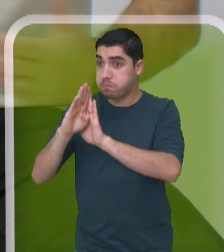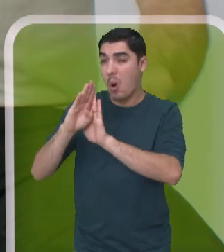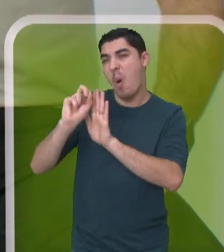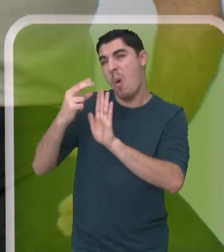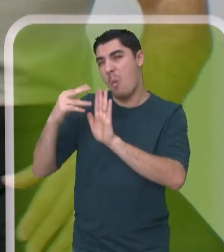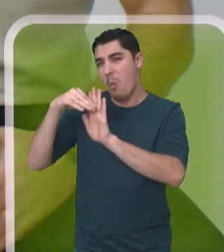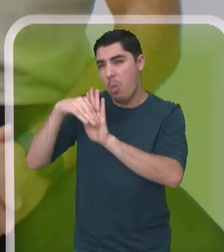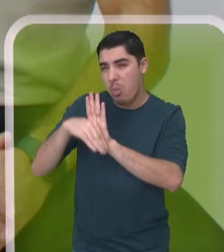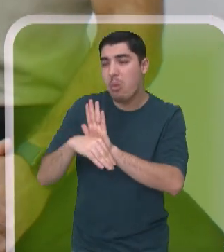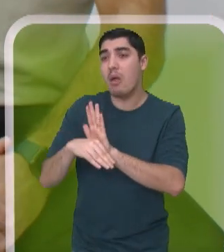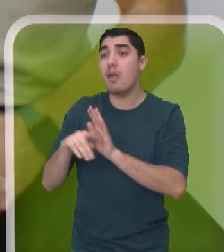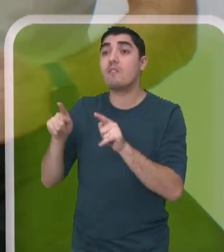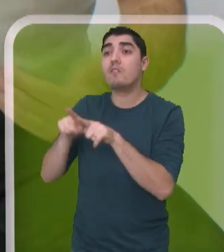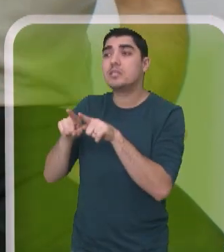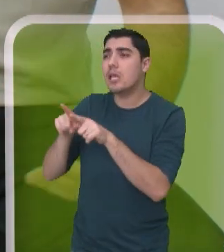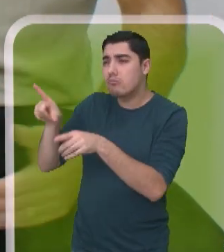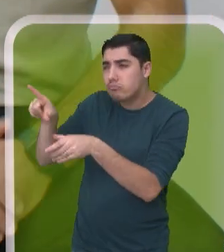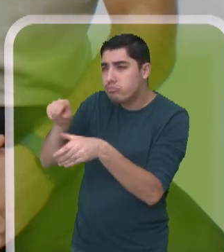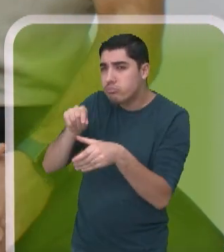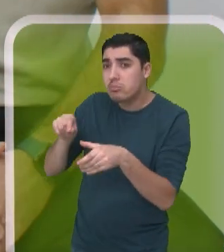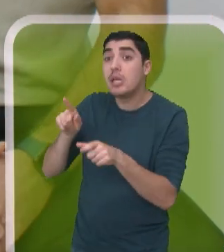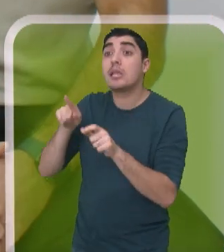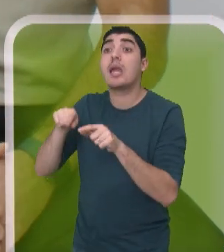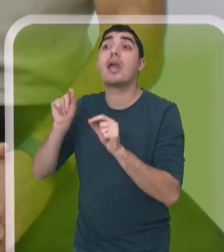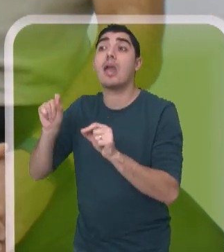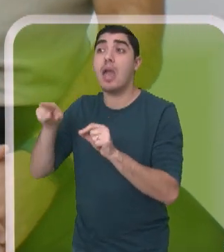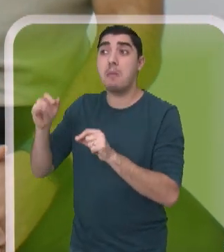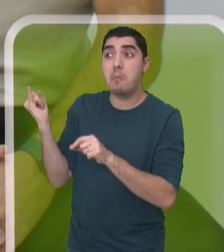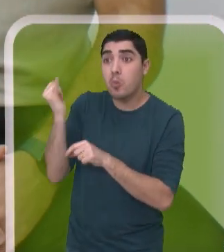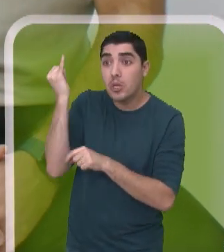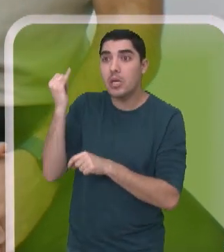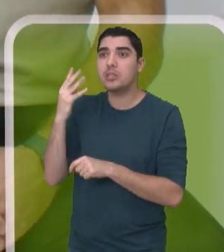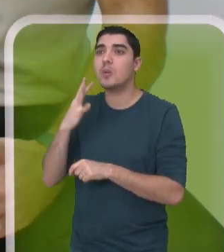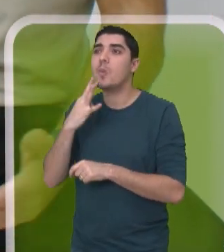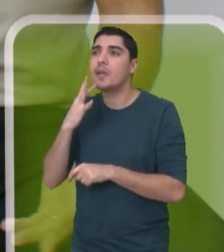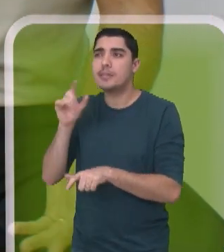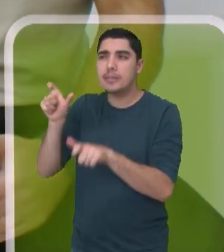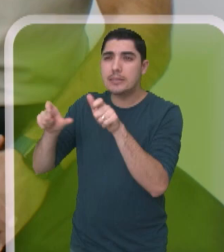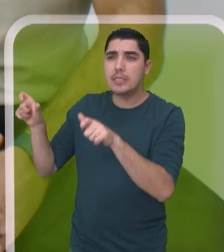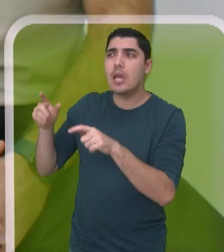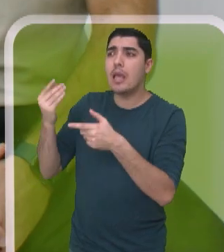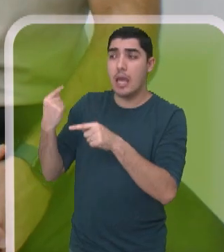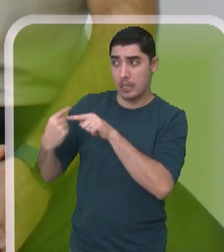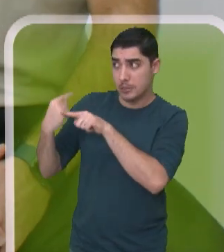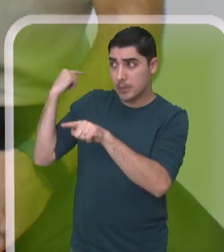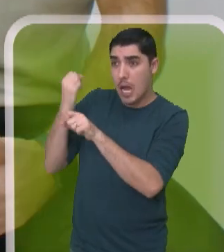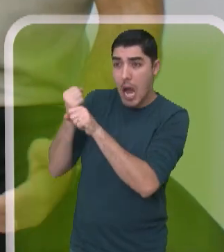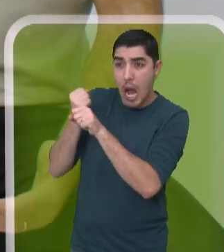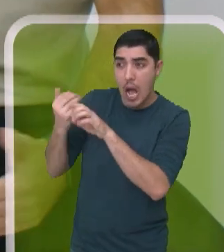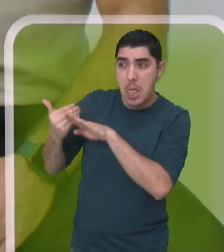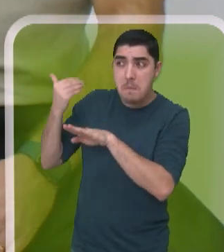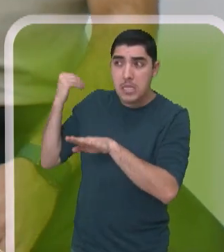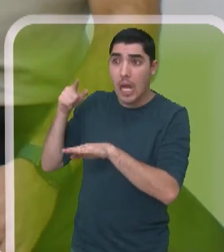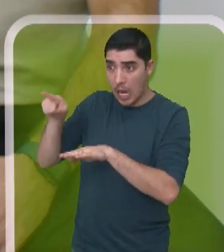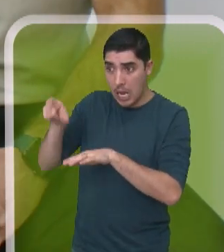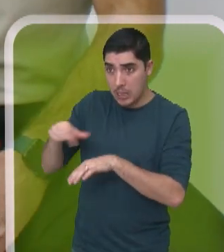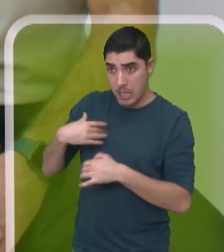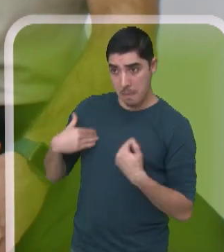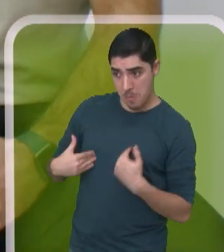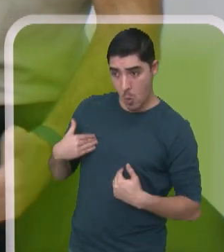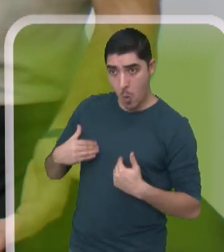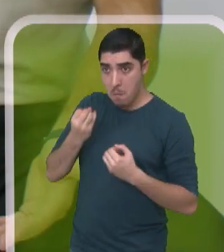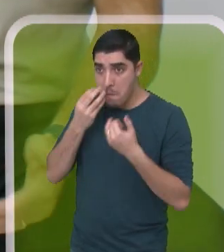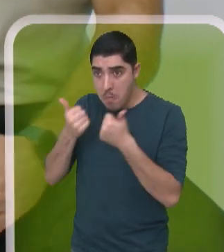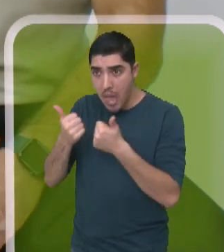olhando minutagem, pegando referência, analisando os últimos anos, como é que tinha sido a performance,